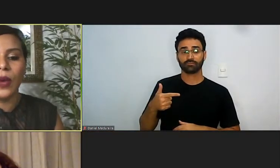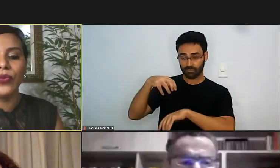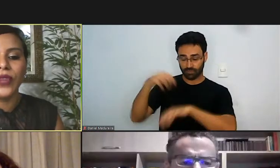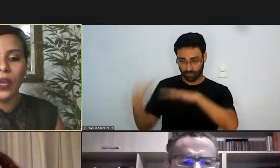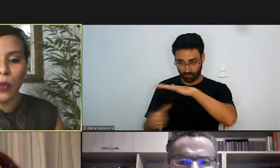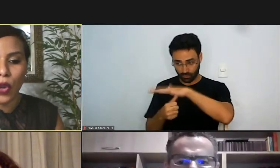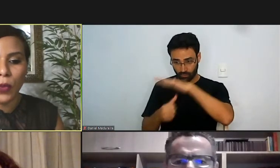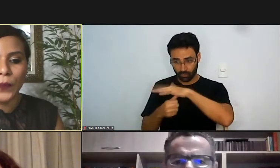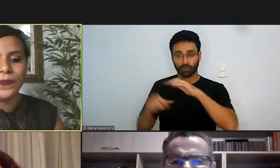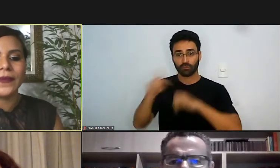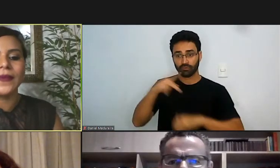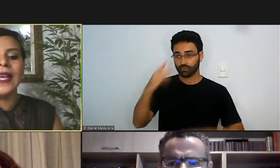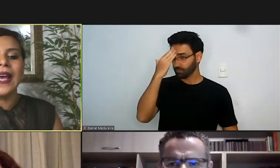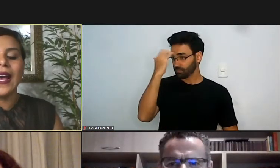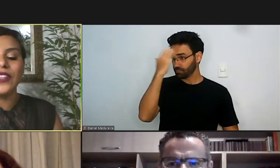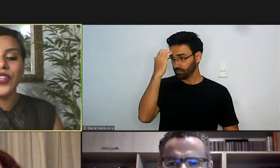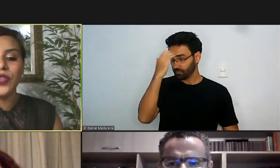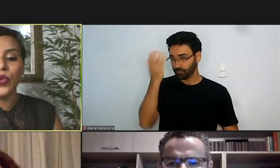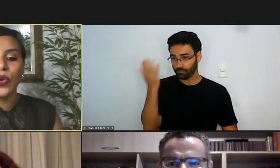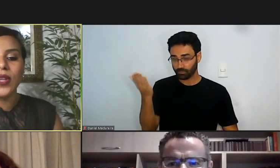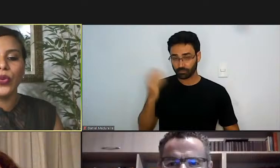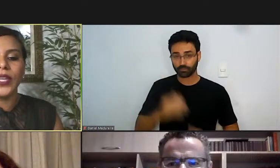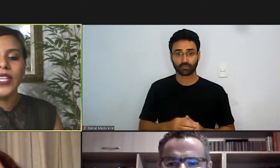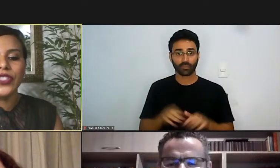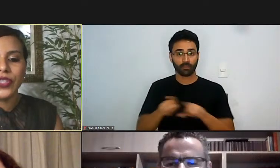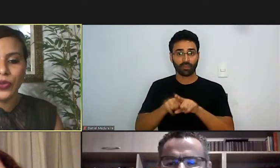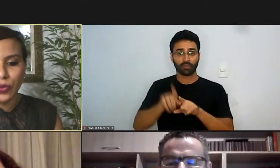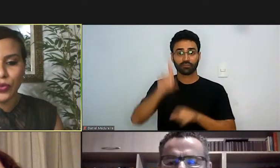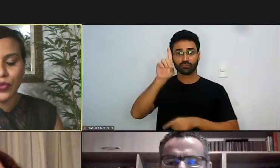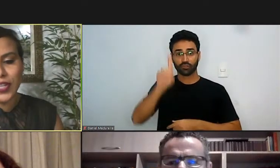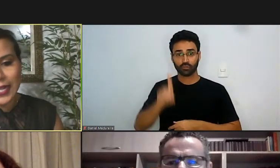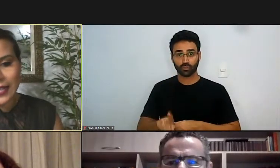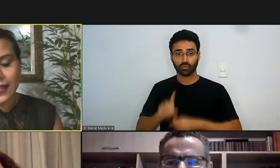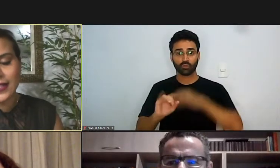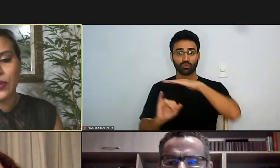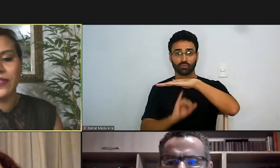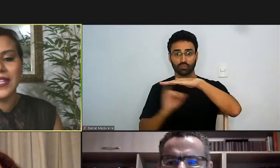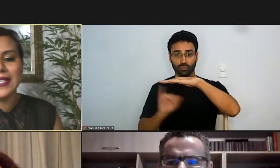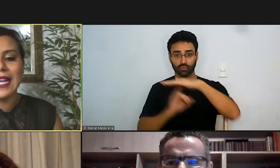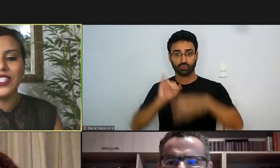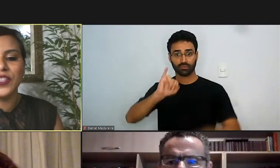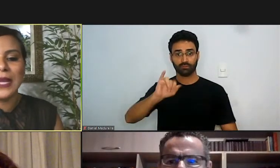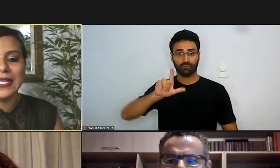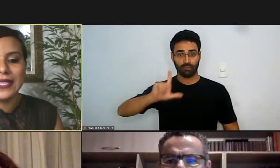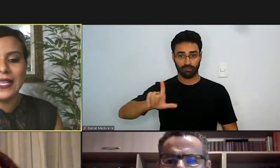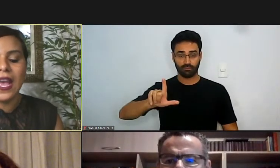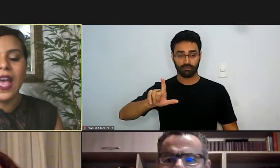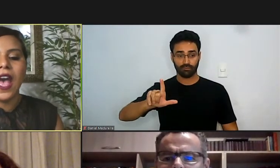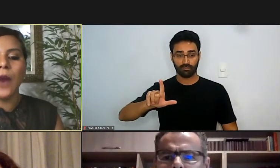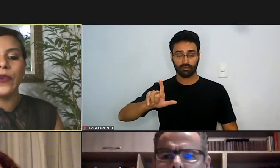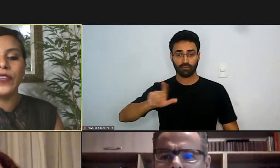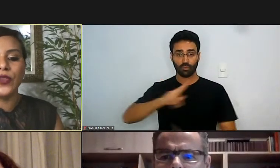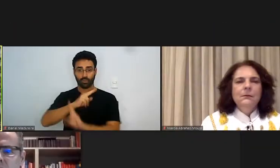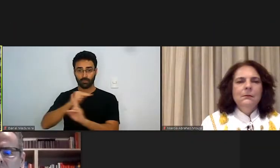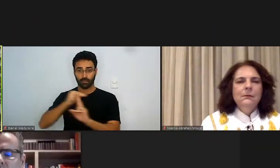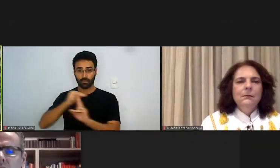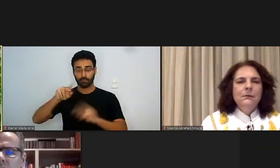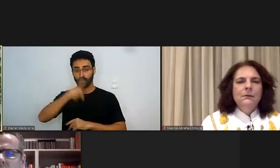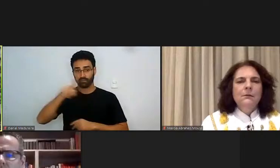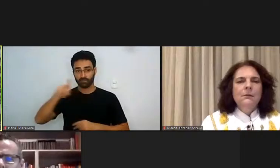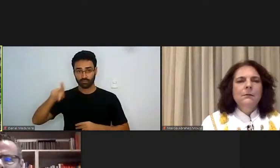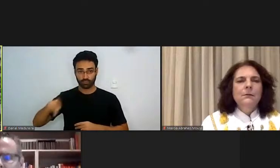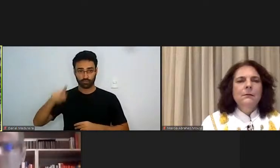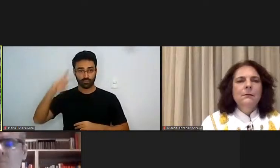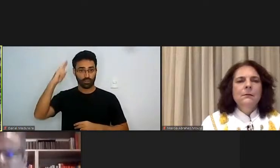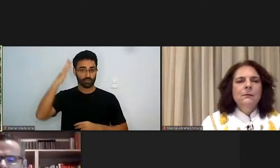Uelva Unterboimann, a diretora do Instituto de Letras da Universidade de Brasília, a professora